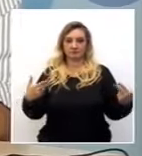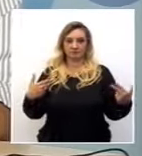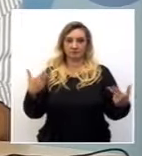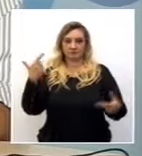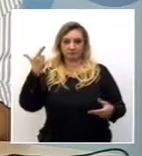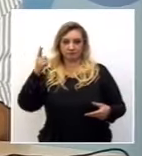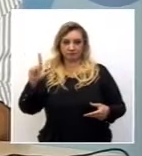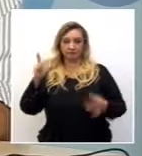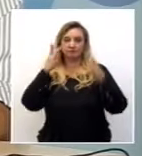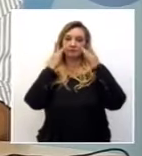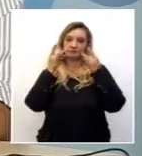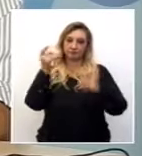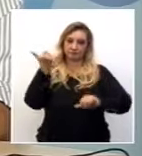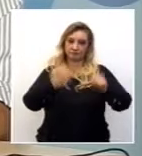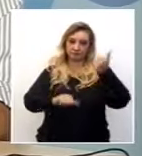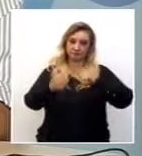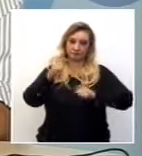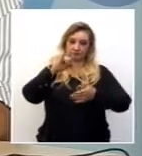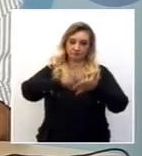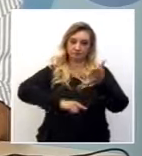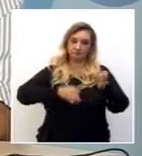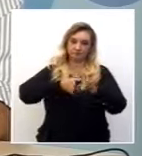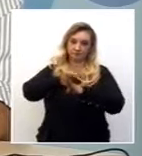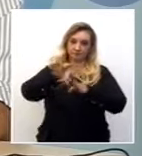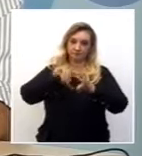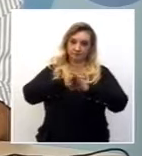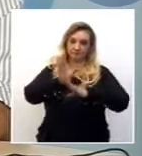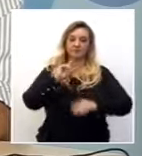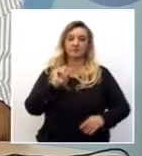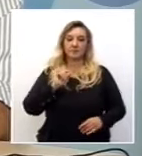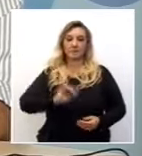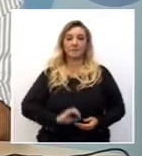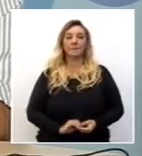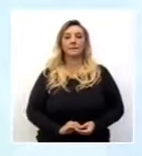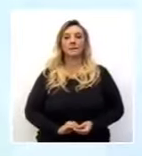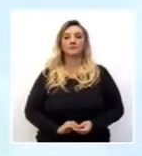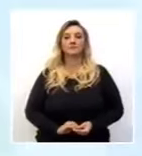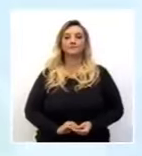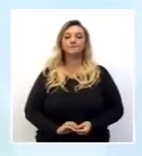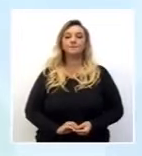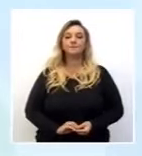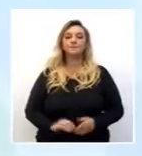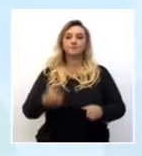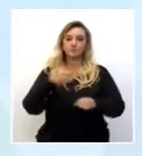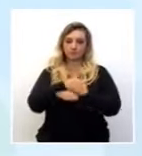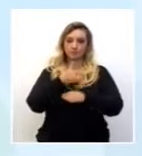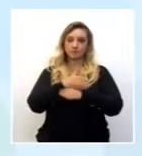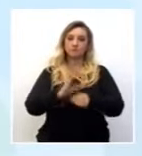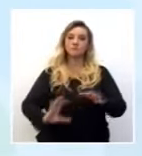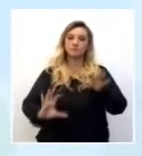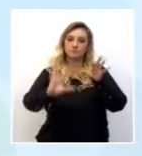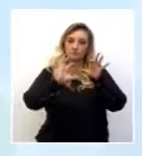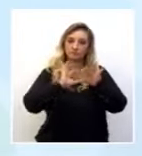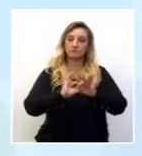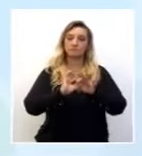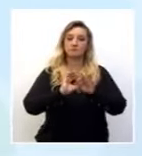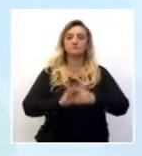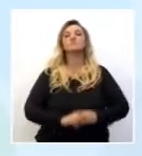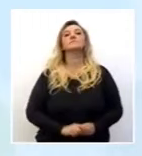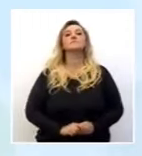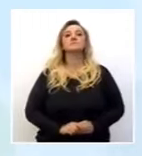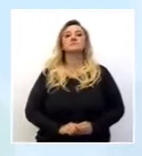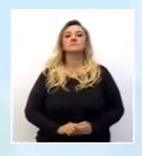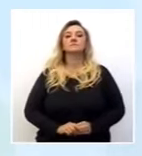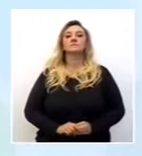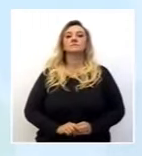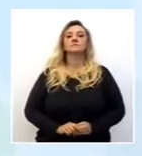na avaliação, segundo o documento orientador, é a participação e engajamento. Então diz o